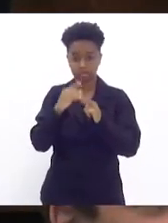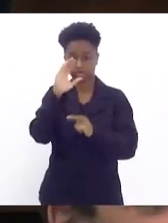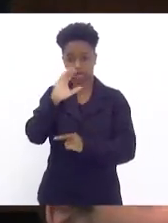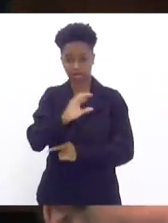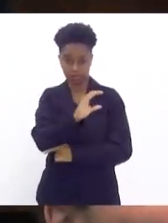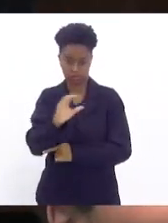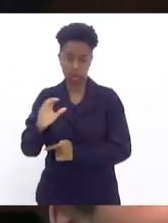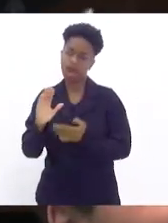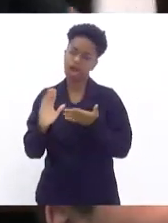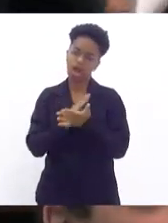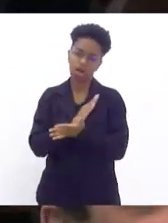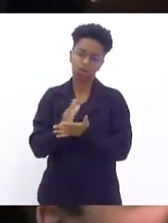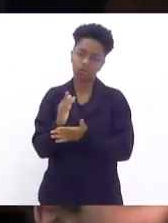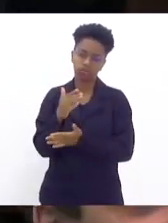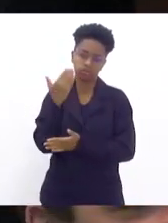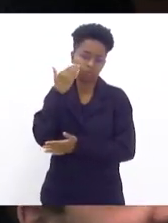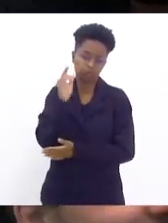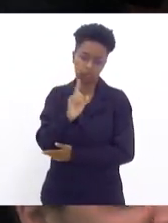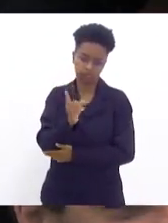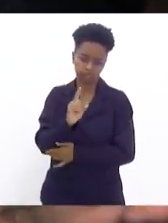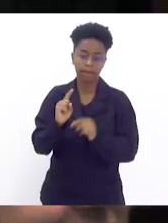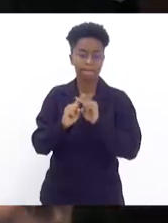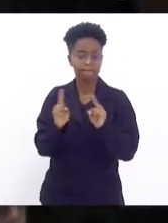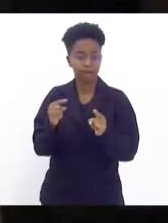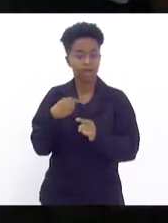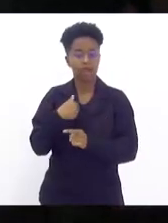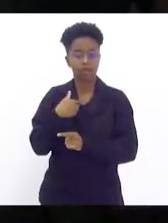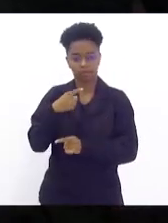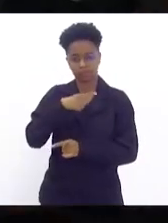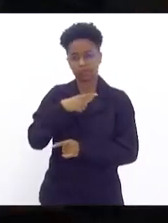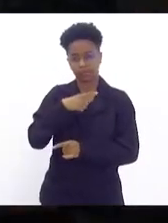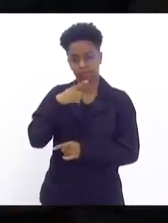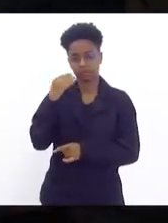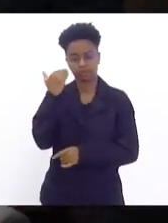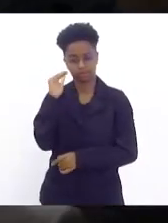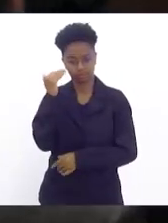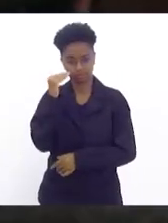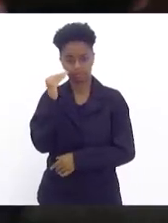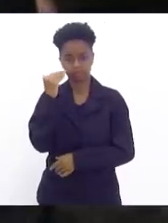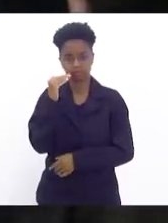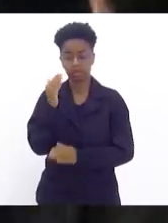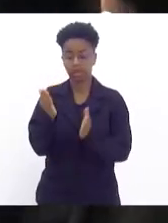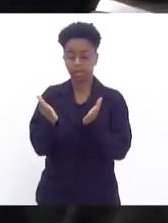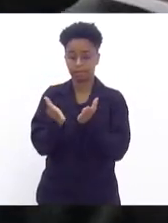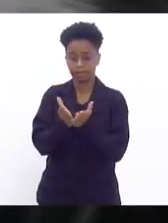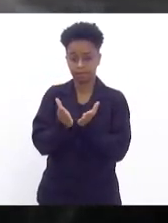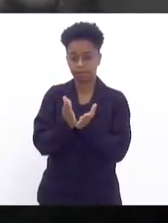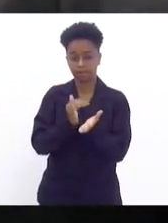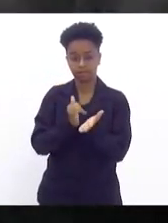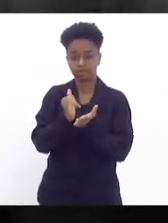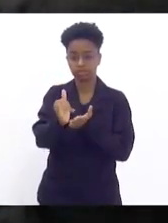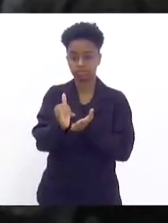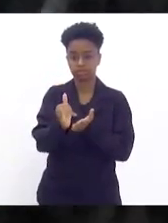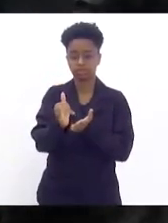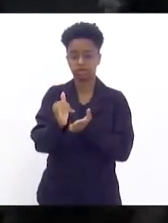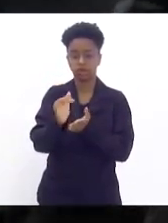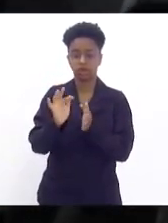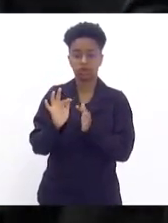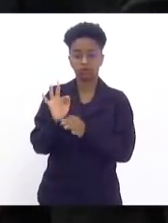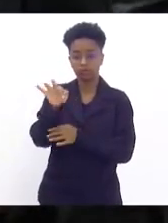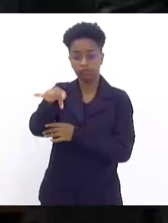muitos não ter esse entendimento Eu tenho esse entendimento que a Bíblia Sagrada diz que nos últimos dias